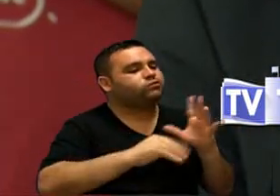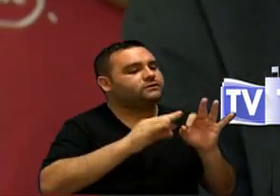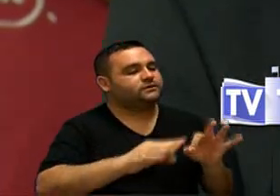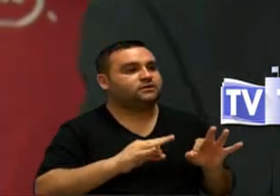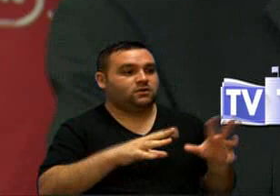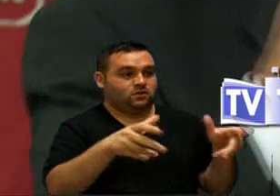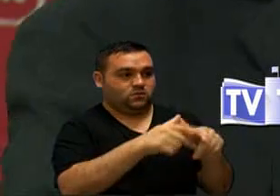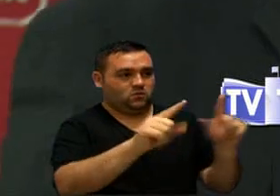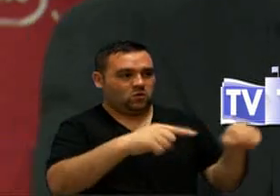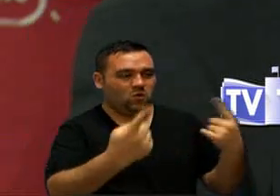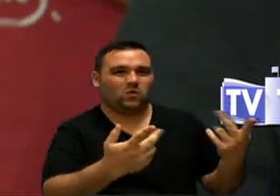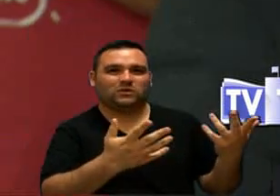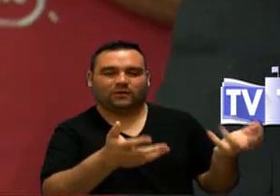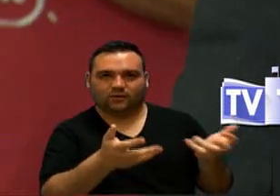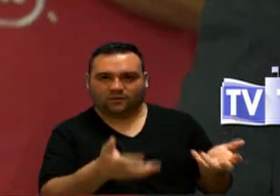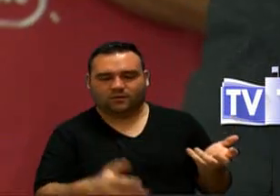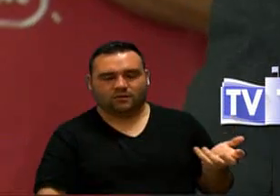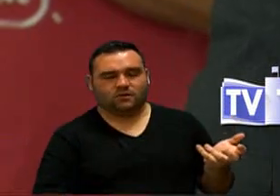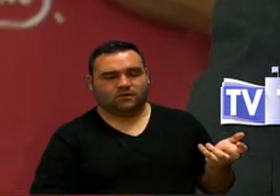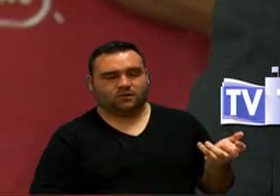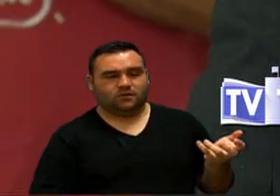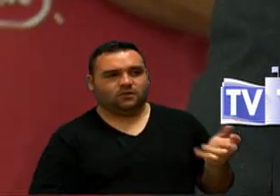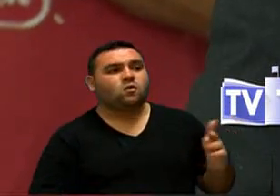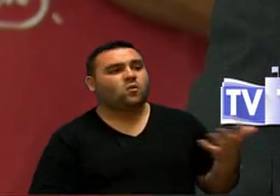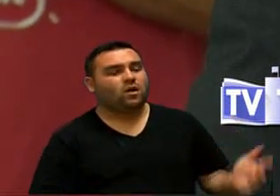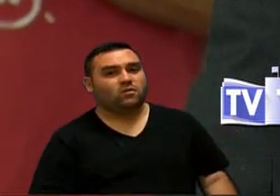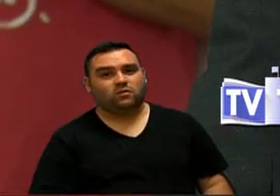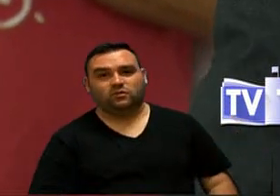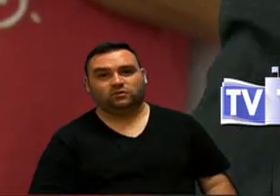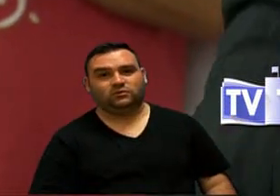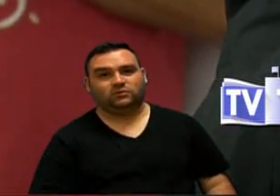esta oposição rasteira